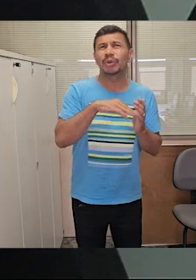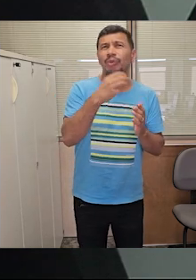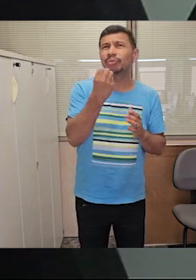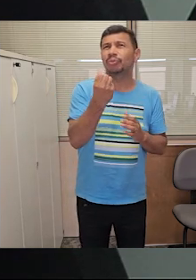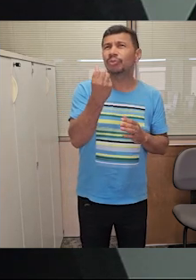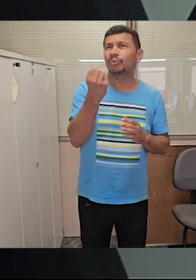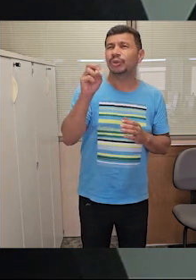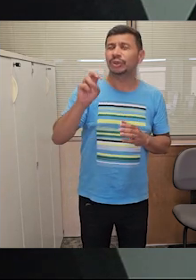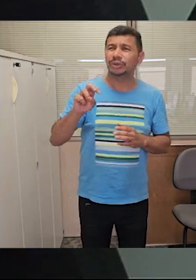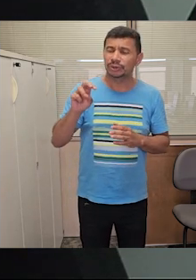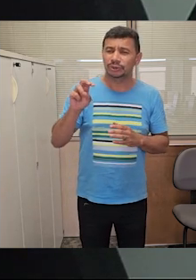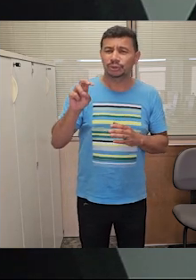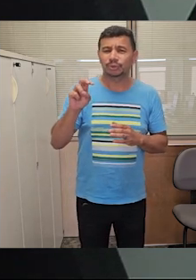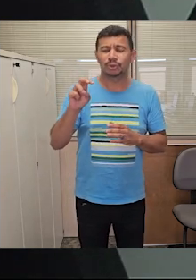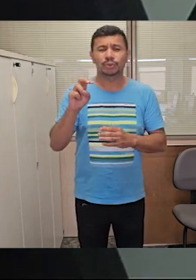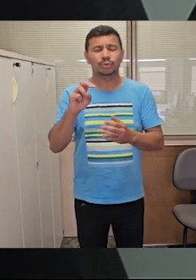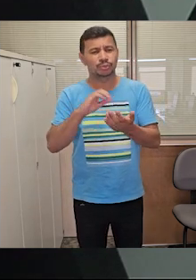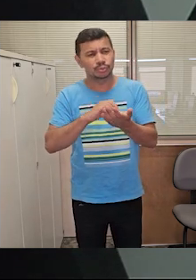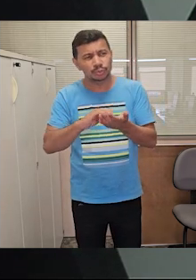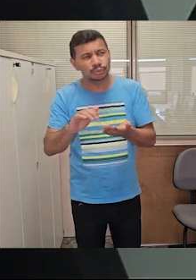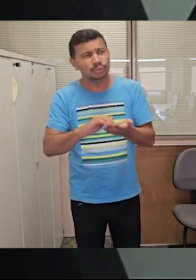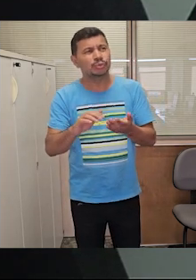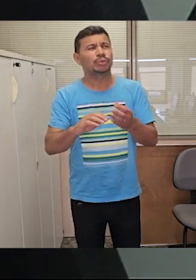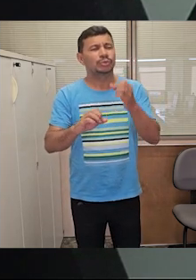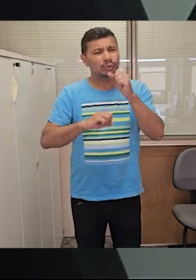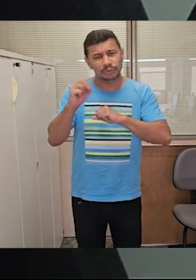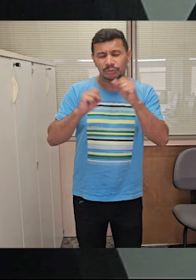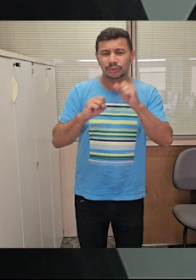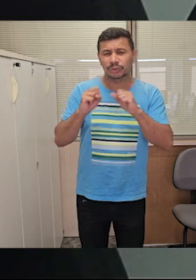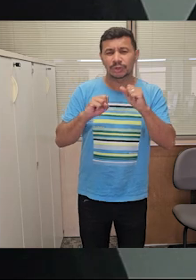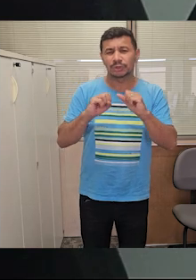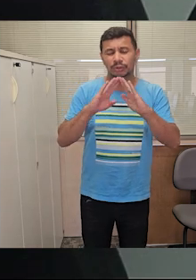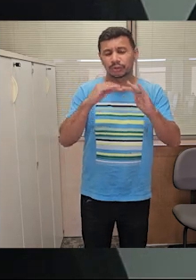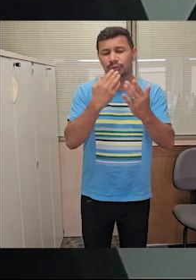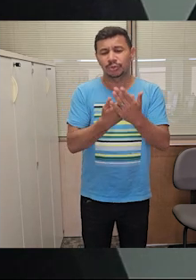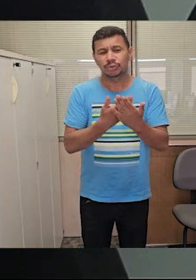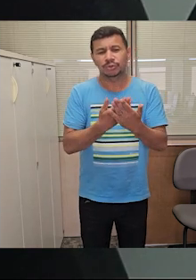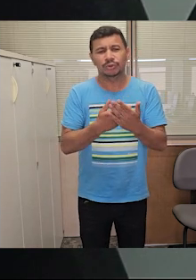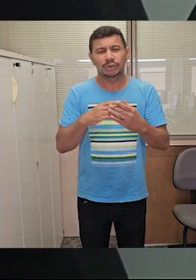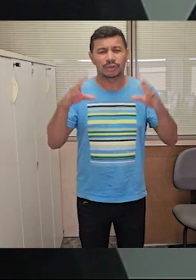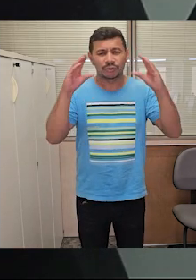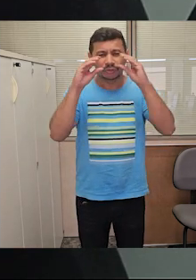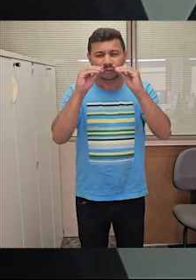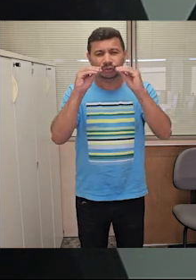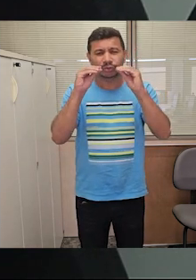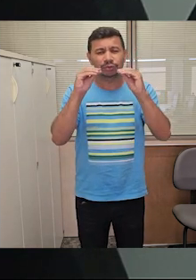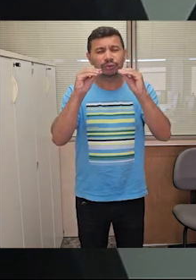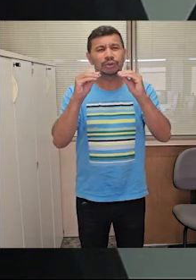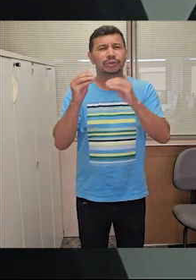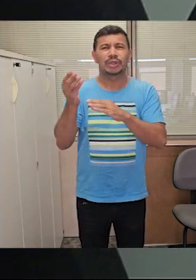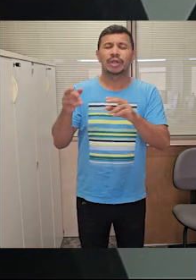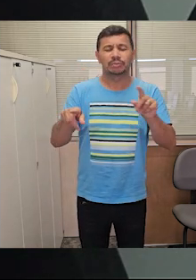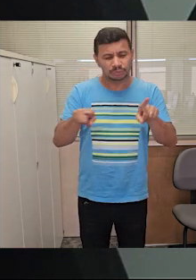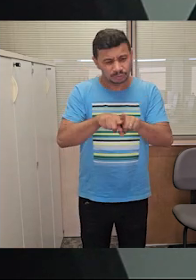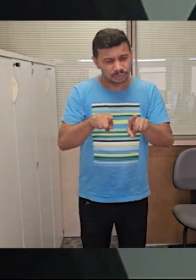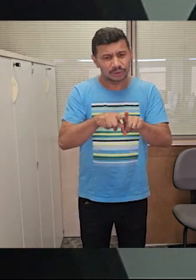de fábrica da Cobrasma e também estudava à noite. E depois, fui